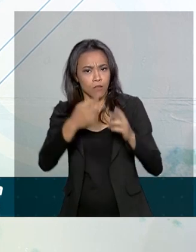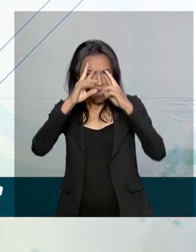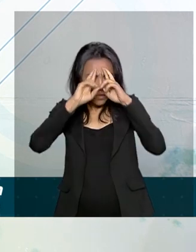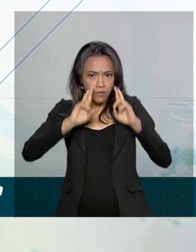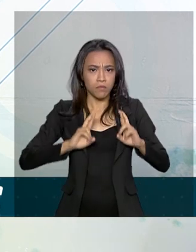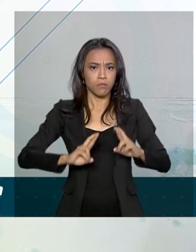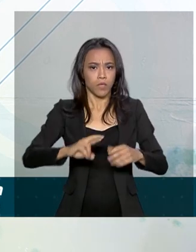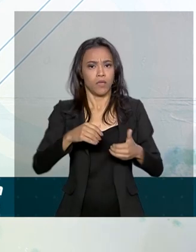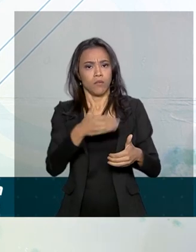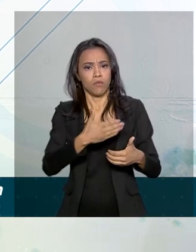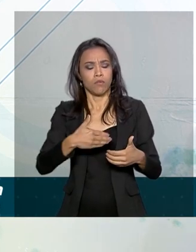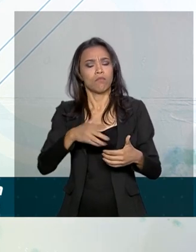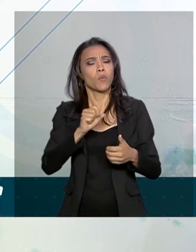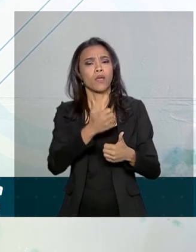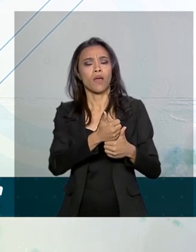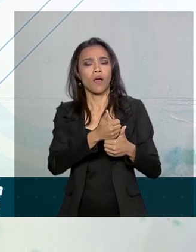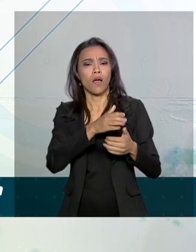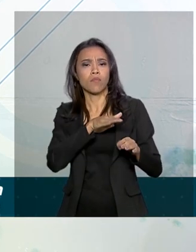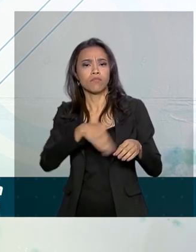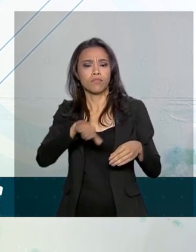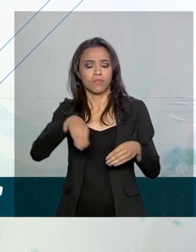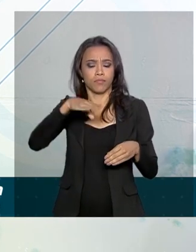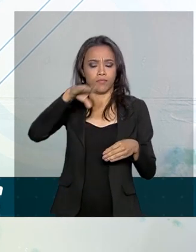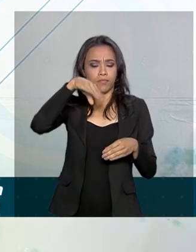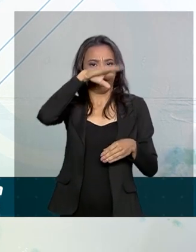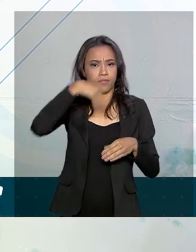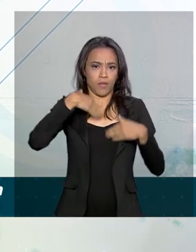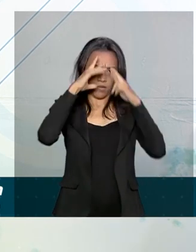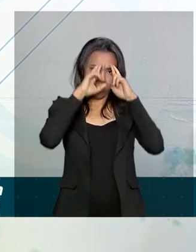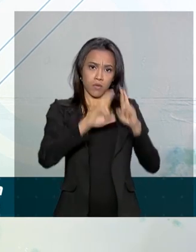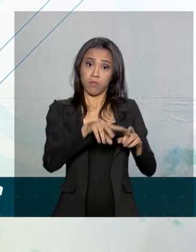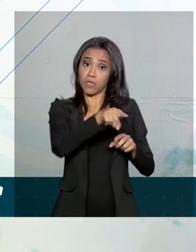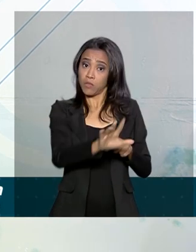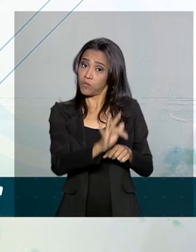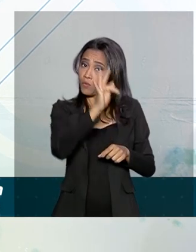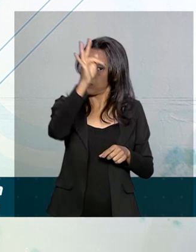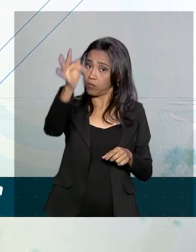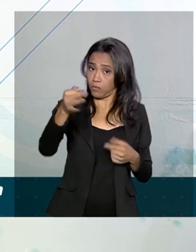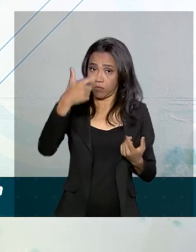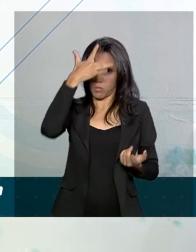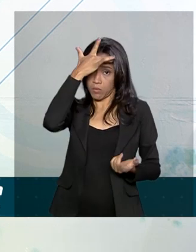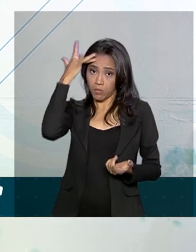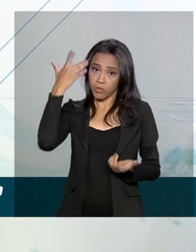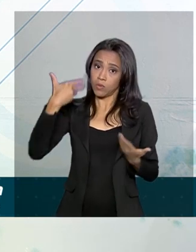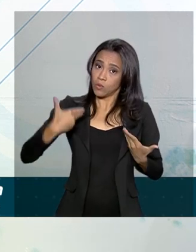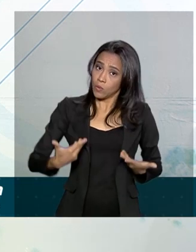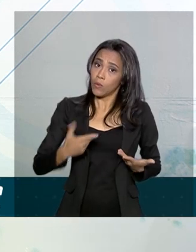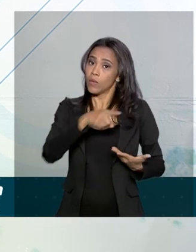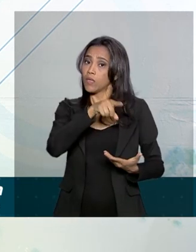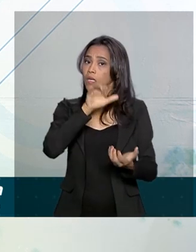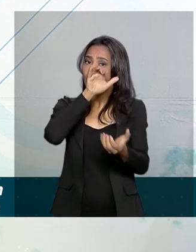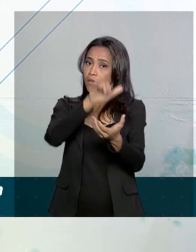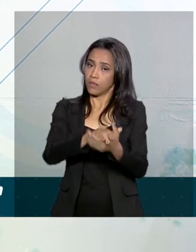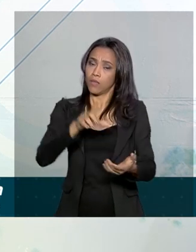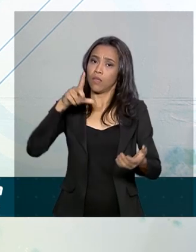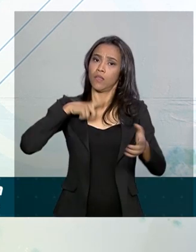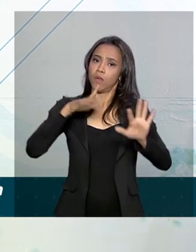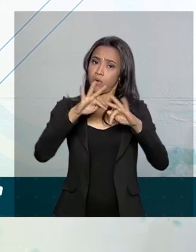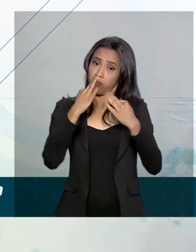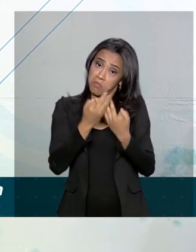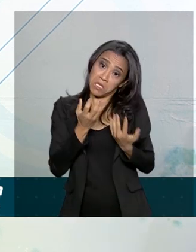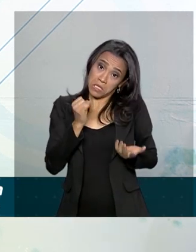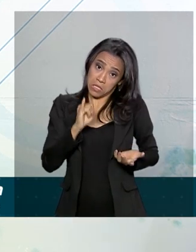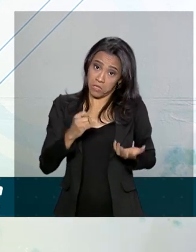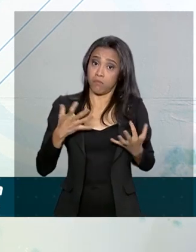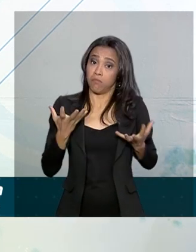para poder, ao ser alguém lá na frente, constituir uma família, se assim o